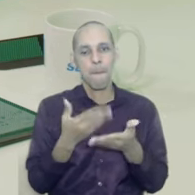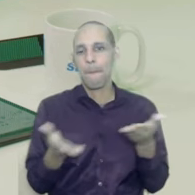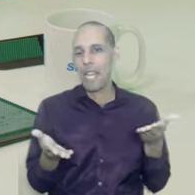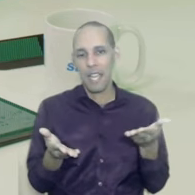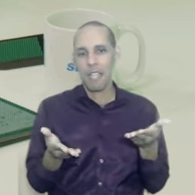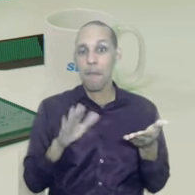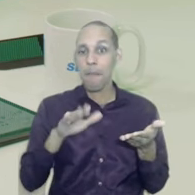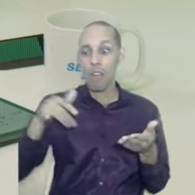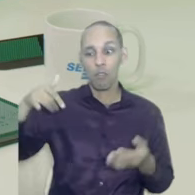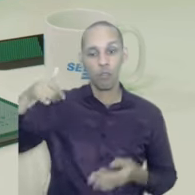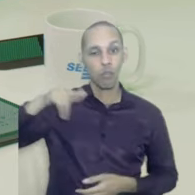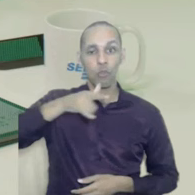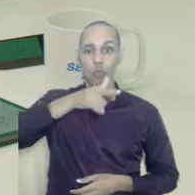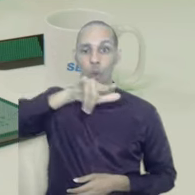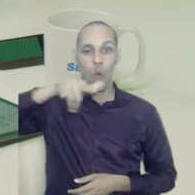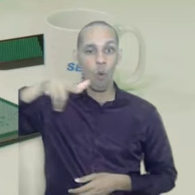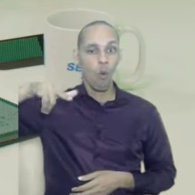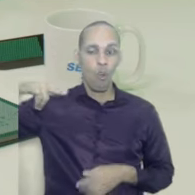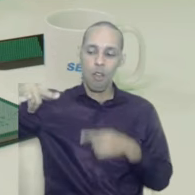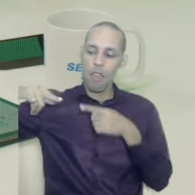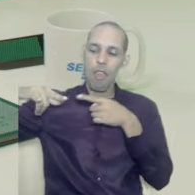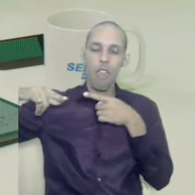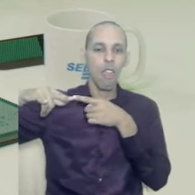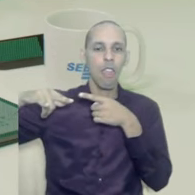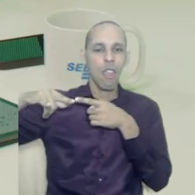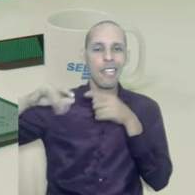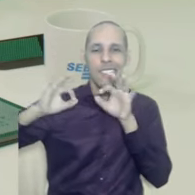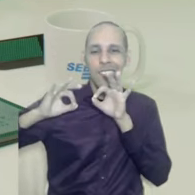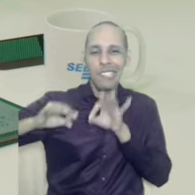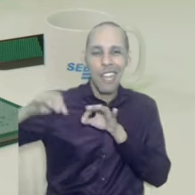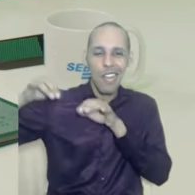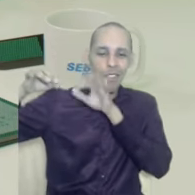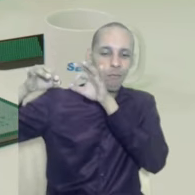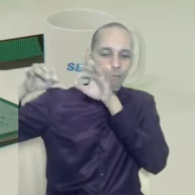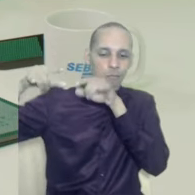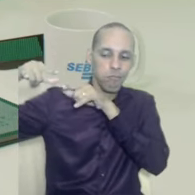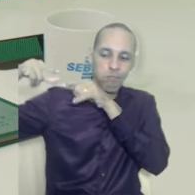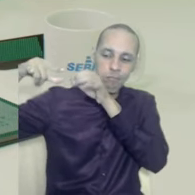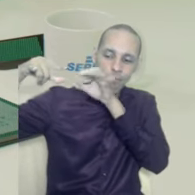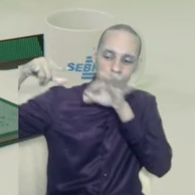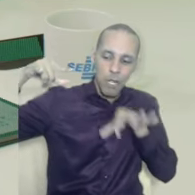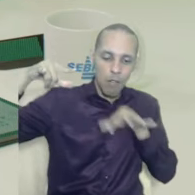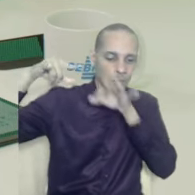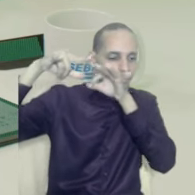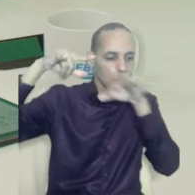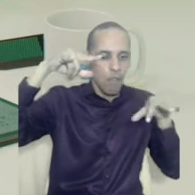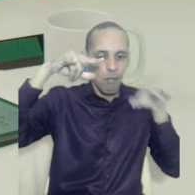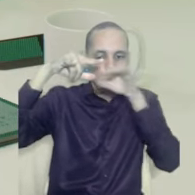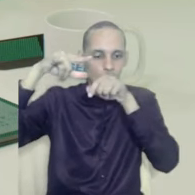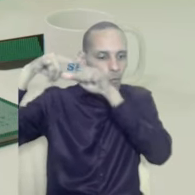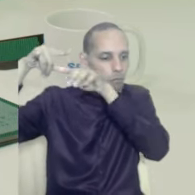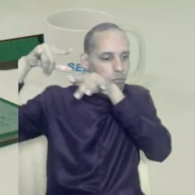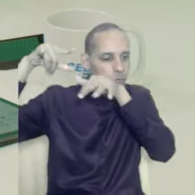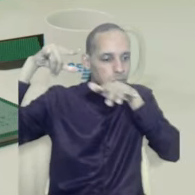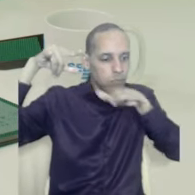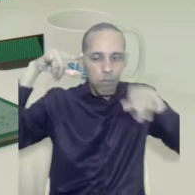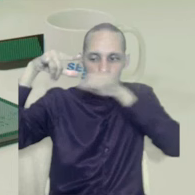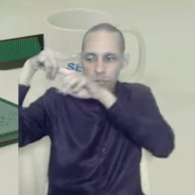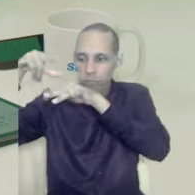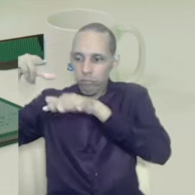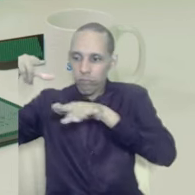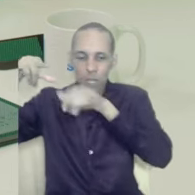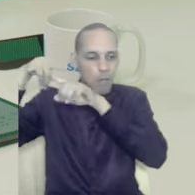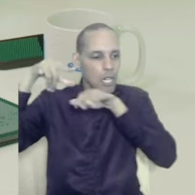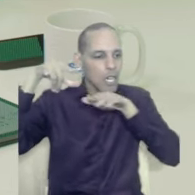com o Drone não além dele trazer aplicação precisa ele ele não tem uma amassamento porque ele é aéreo então ele tá voando